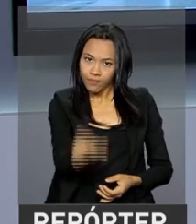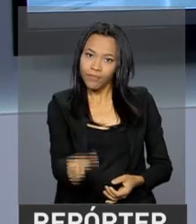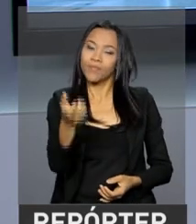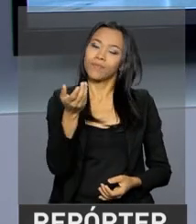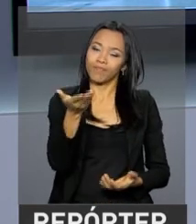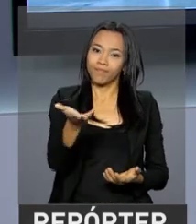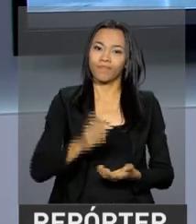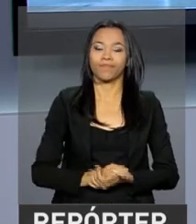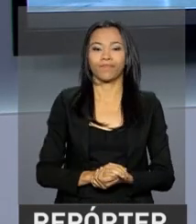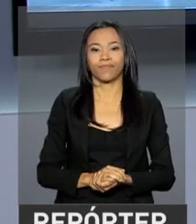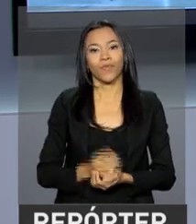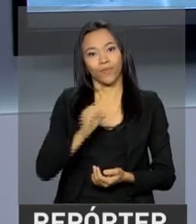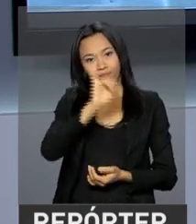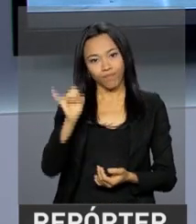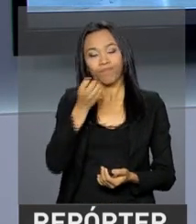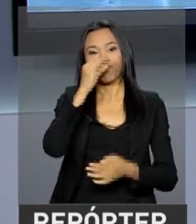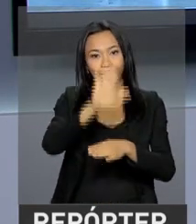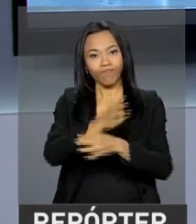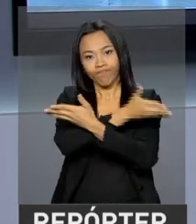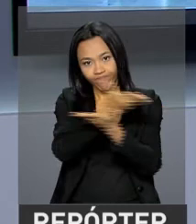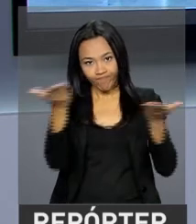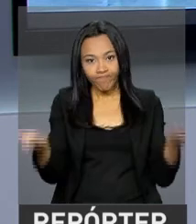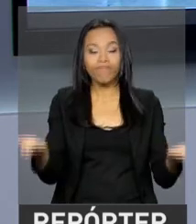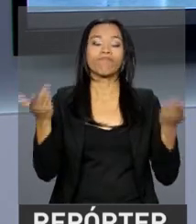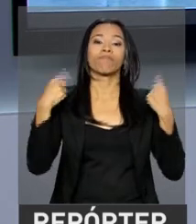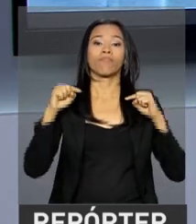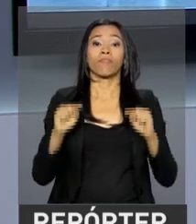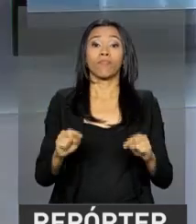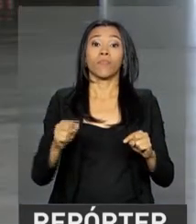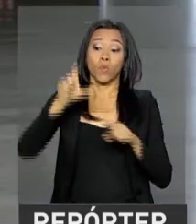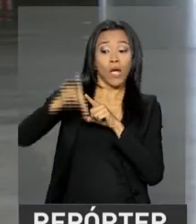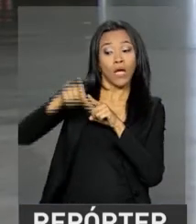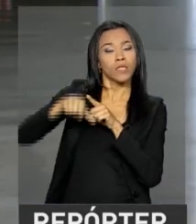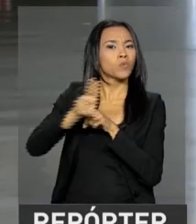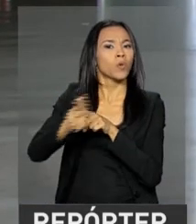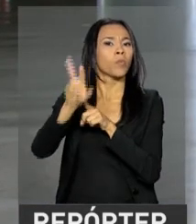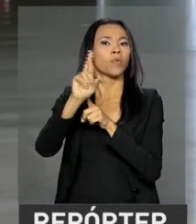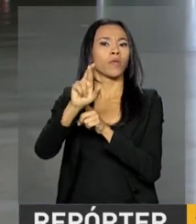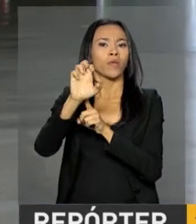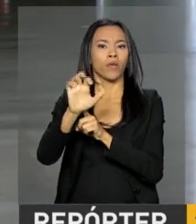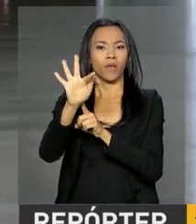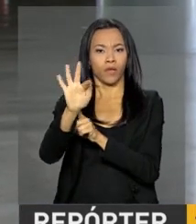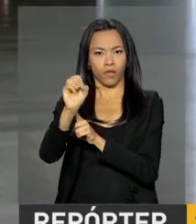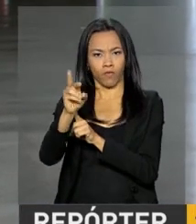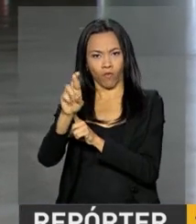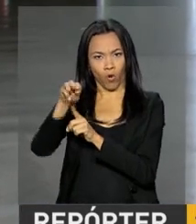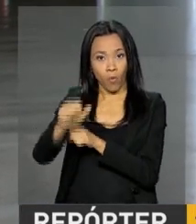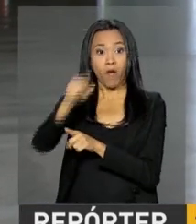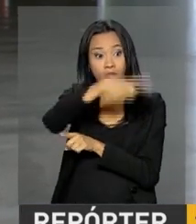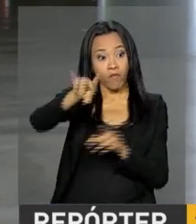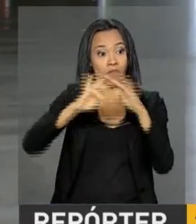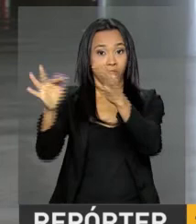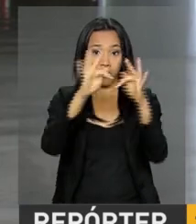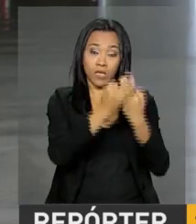são as informações lá carla boa tarde boa tarde a todos o cartão reforma vai permitir que famílias com renda mensal de até